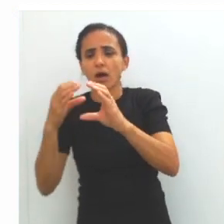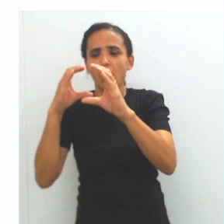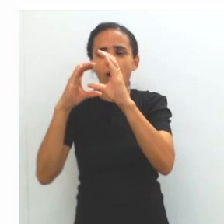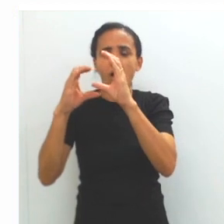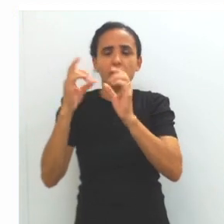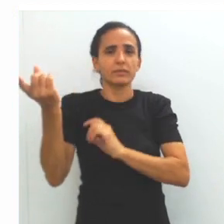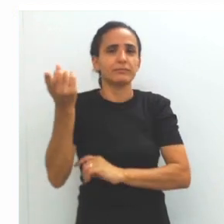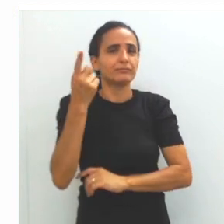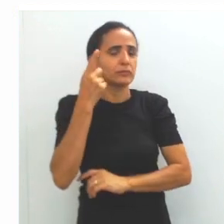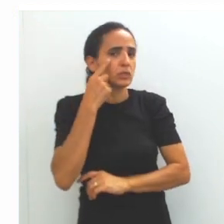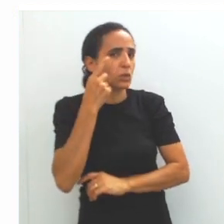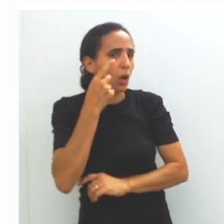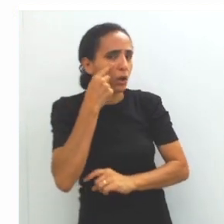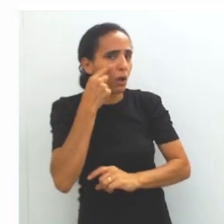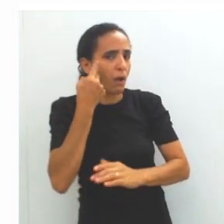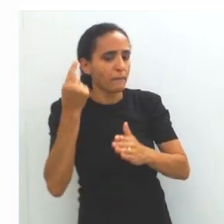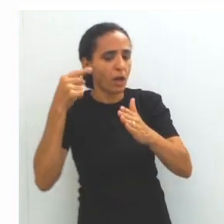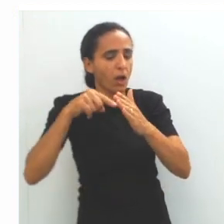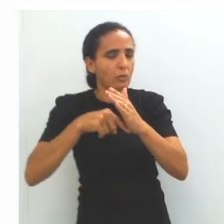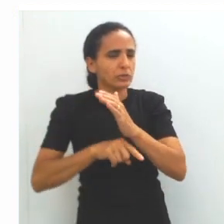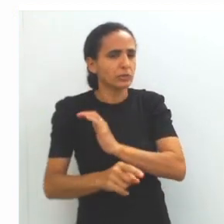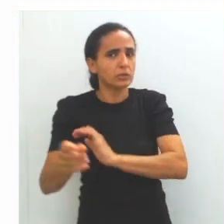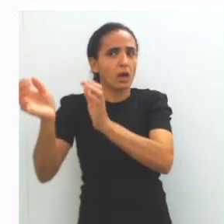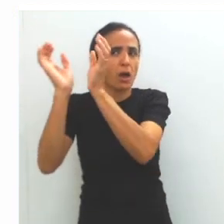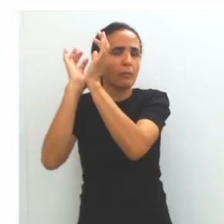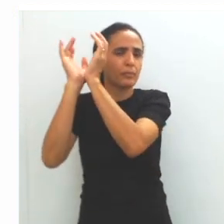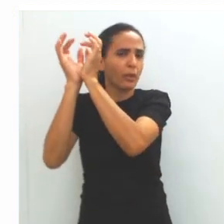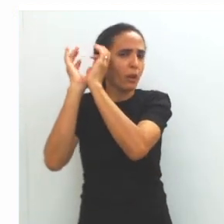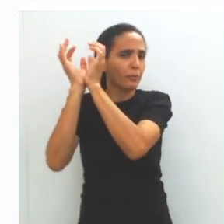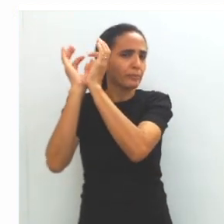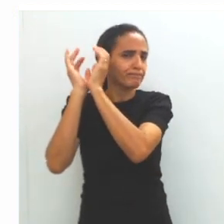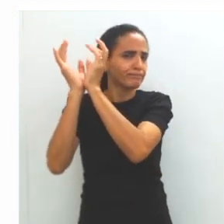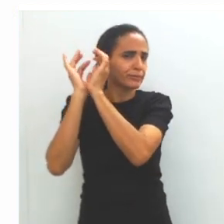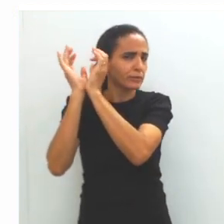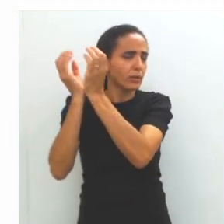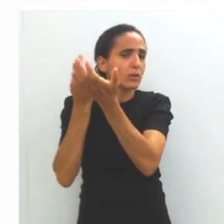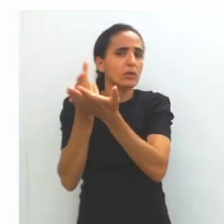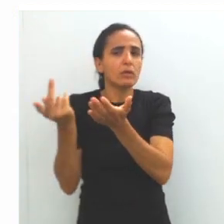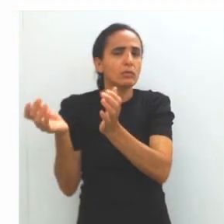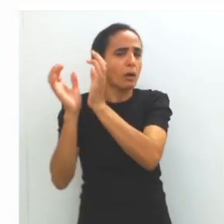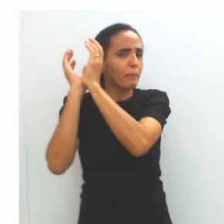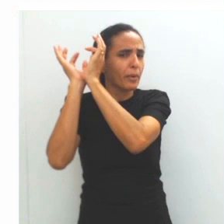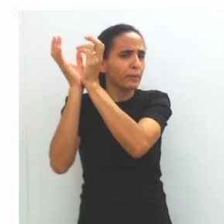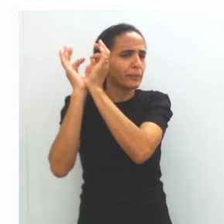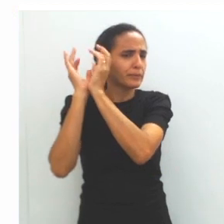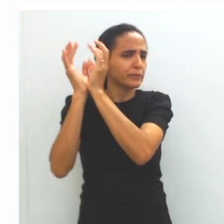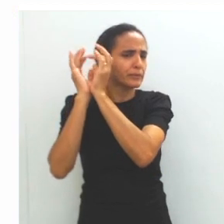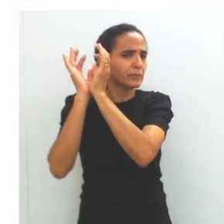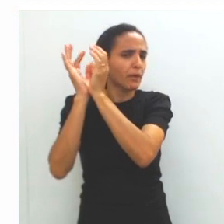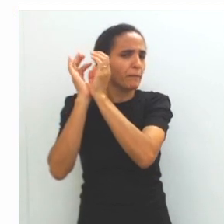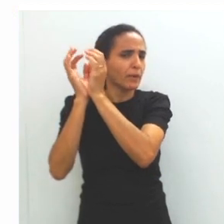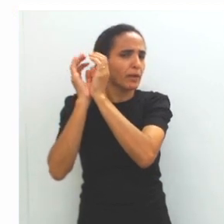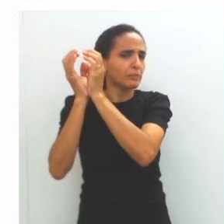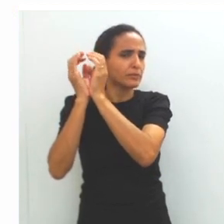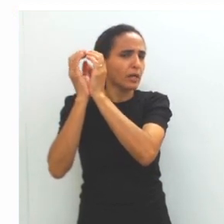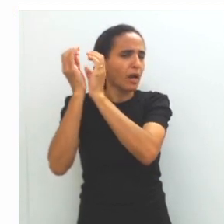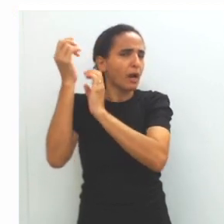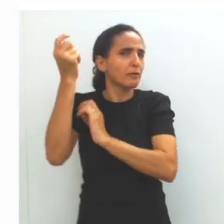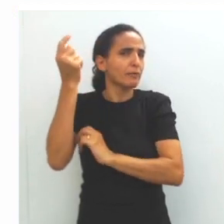comunica com o chefão. Quem é o chefão? O cérebro. E aí sim, o cérebro